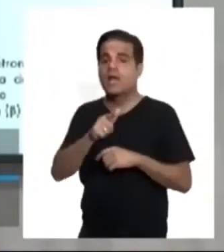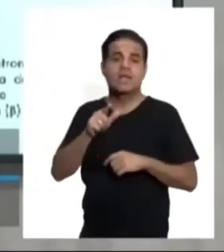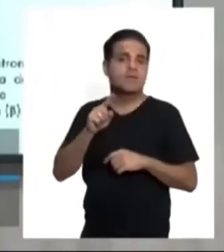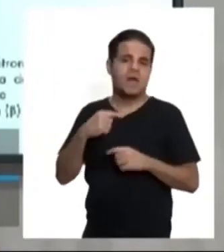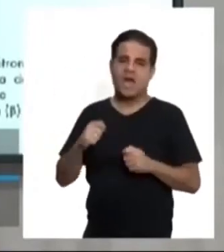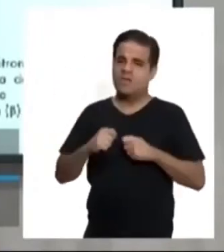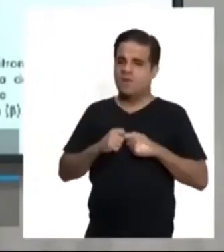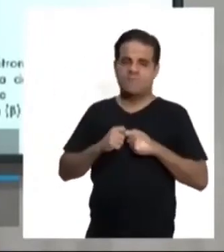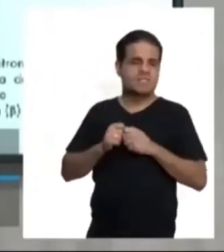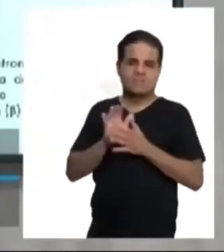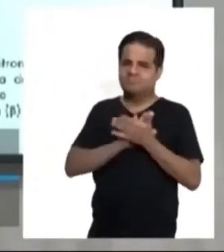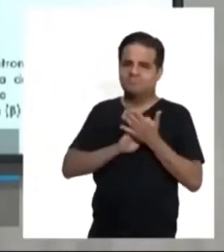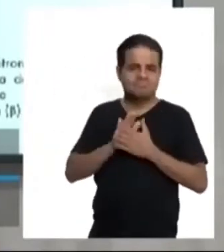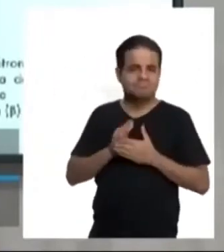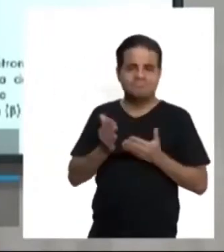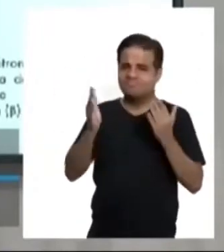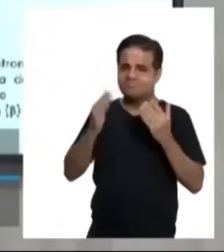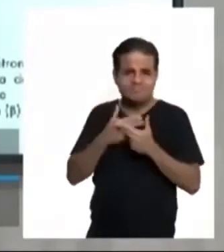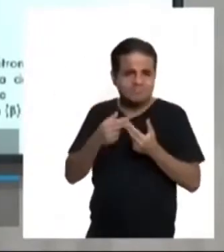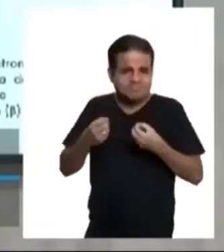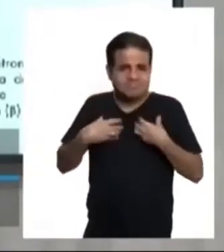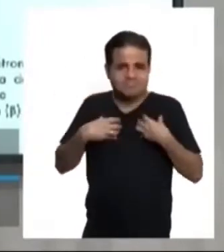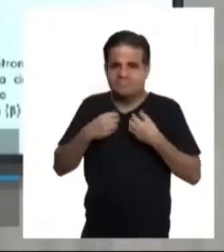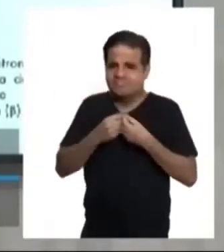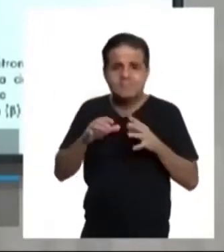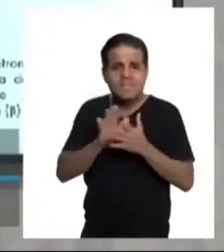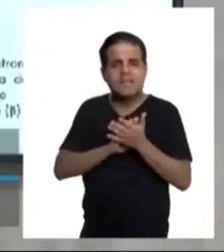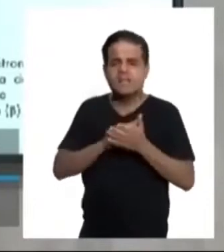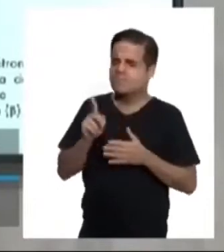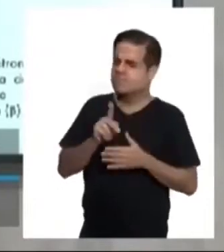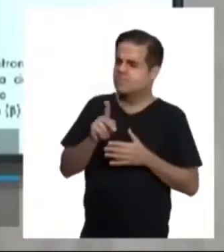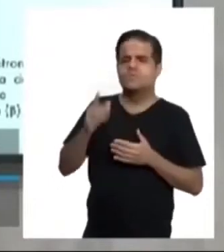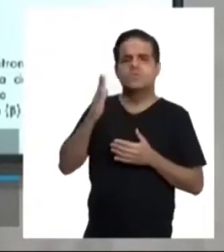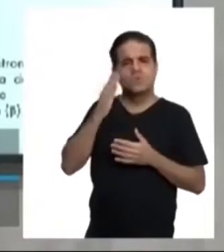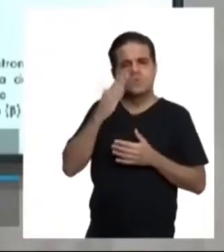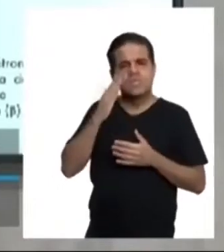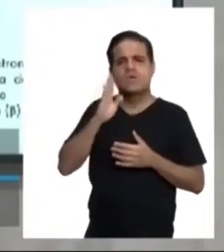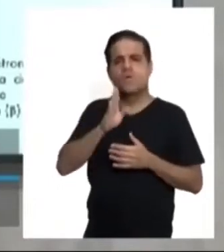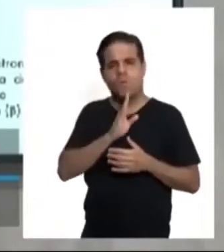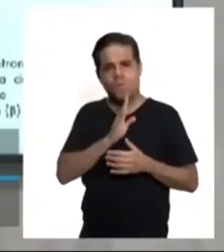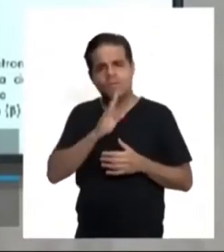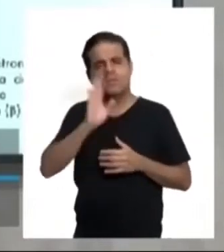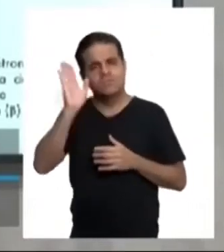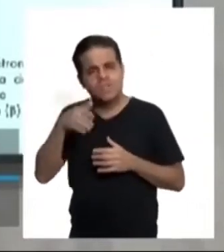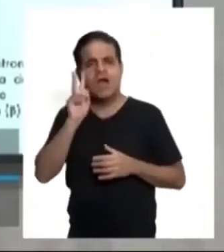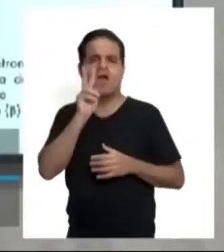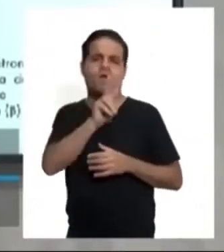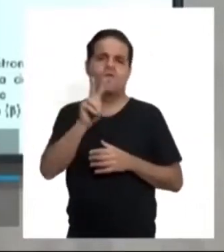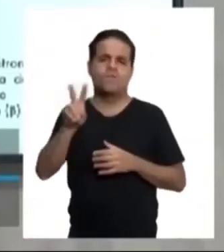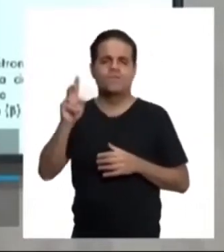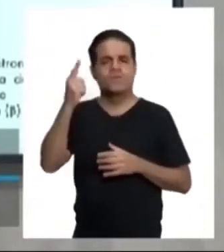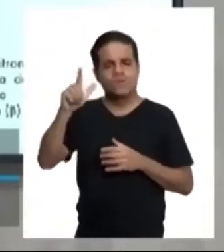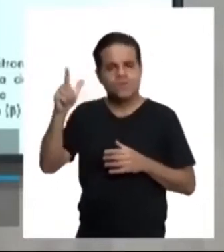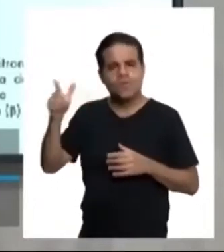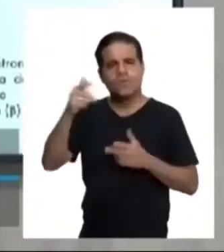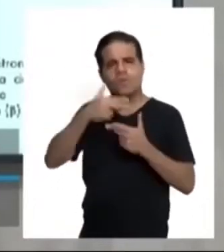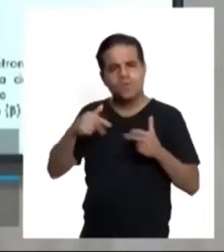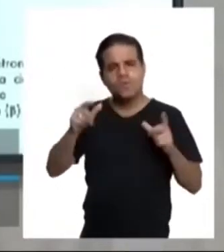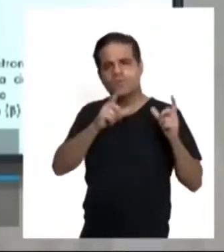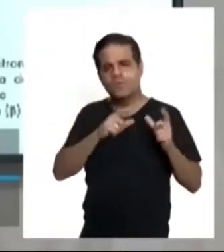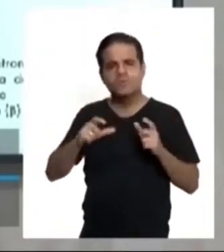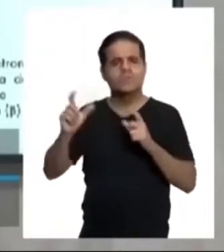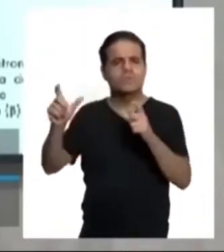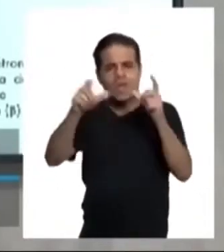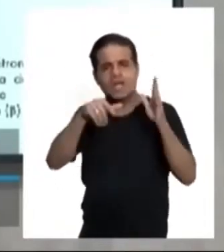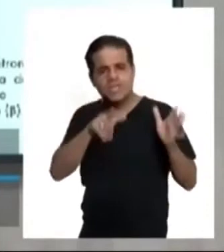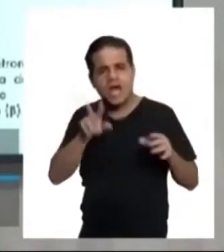me fazer tanto mal assim. Professor, mas eu sei, eu conheço, eu já vi em vários